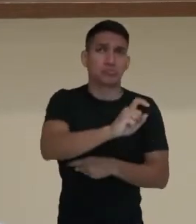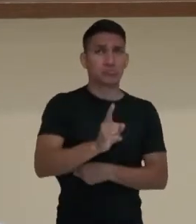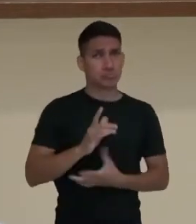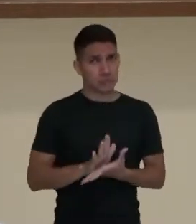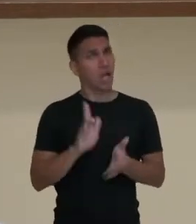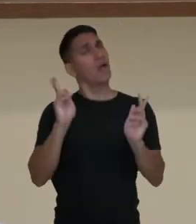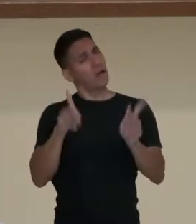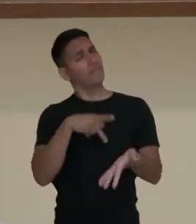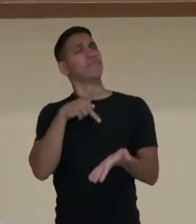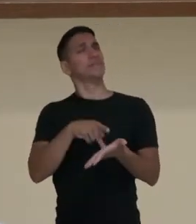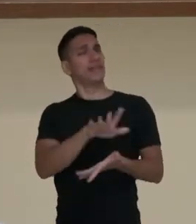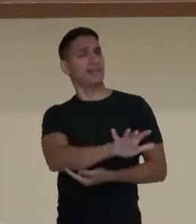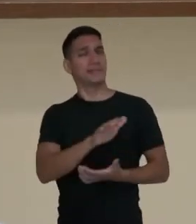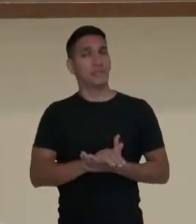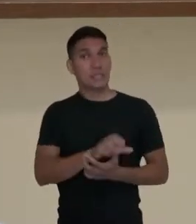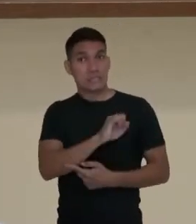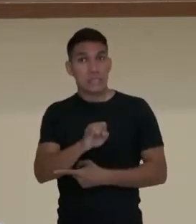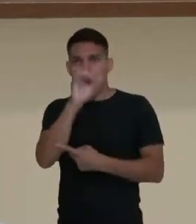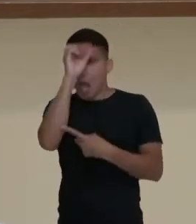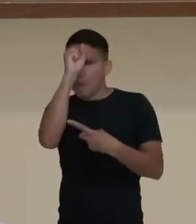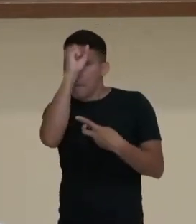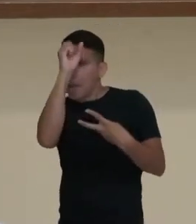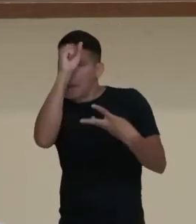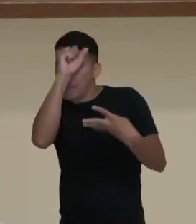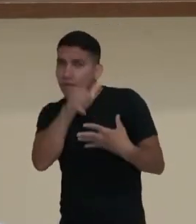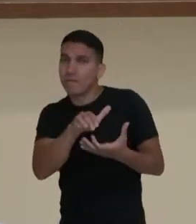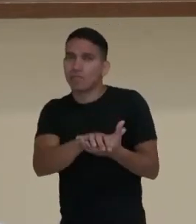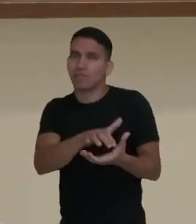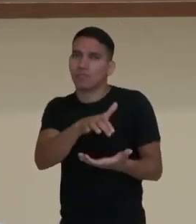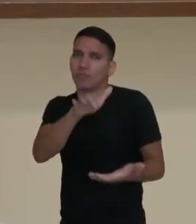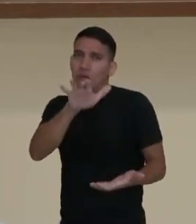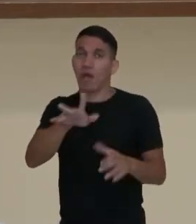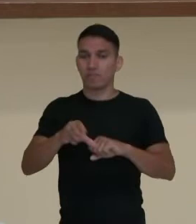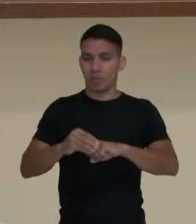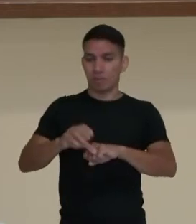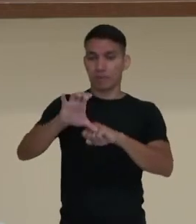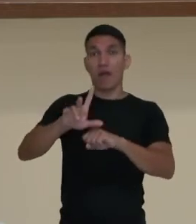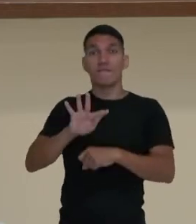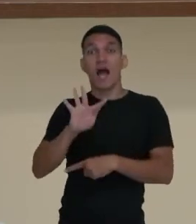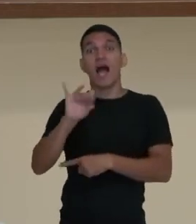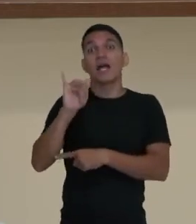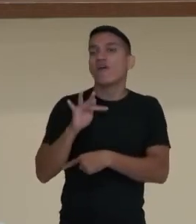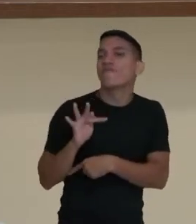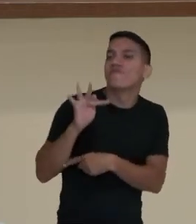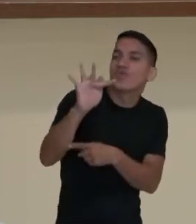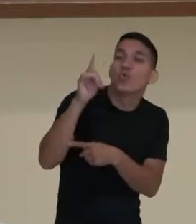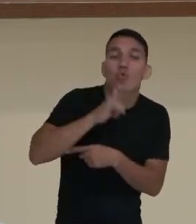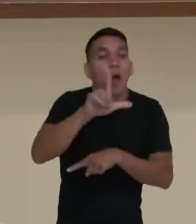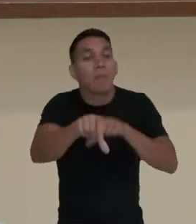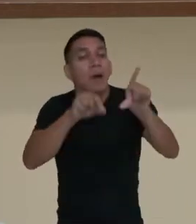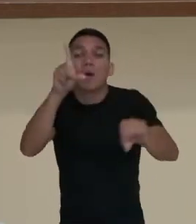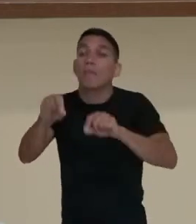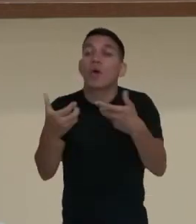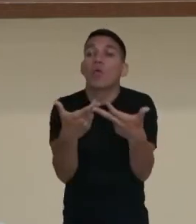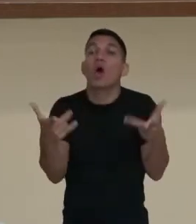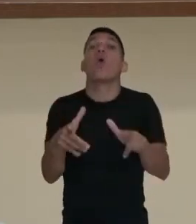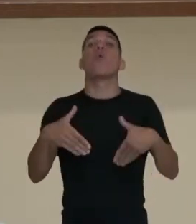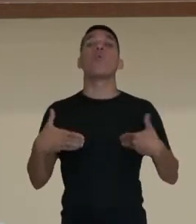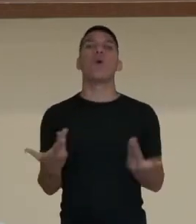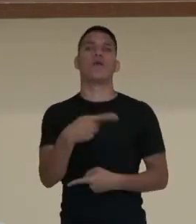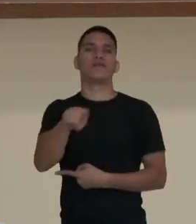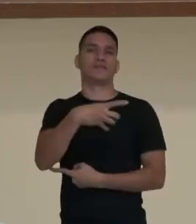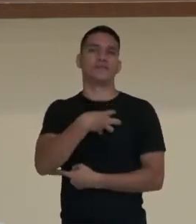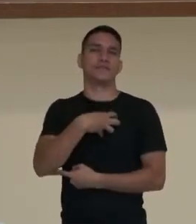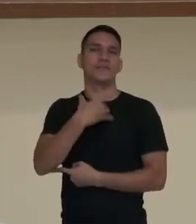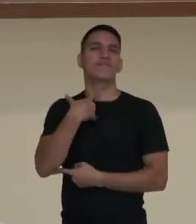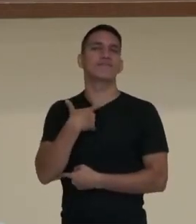Se você aprende muitas coisas, lá no futuro você vai saber, vai poder escolher entre essas várias coisas.